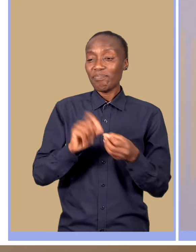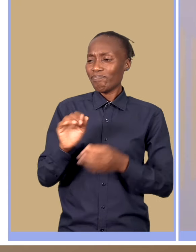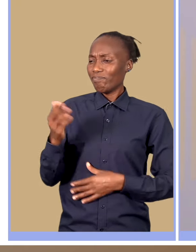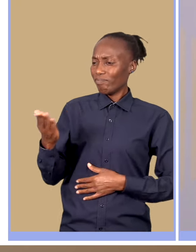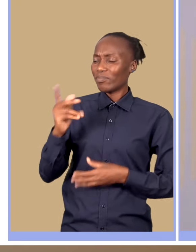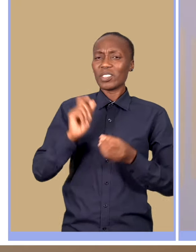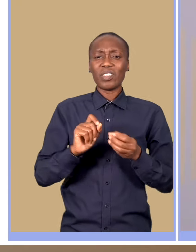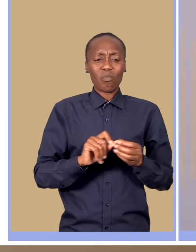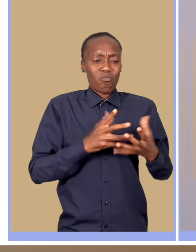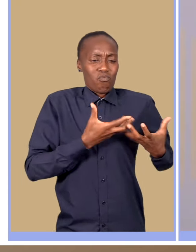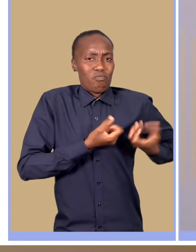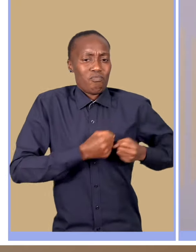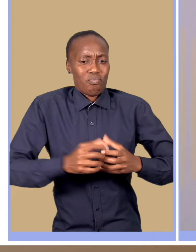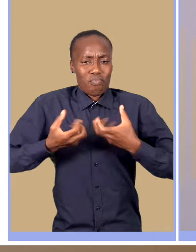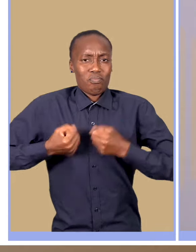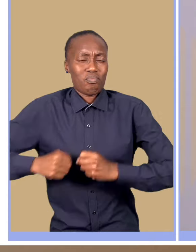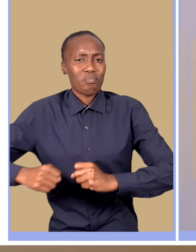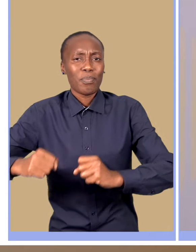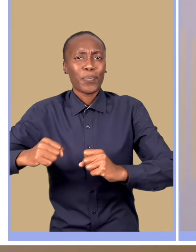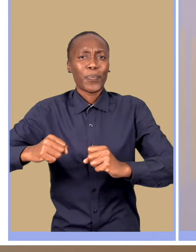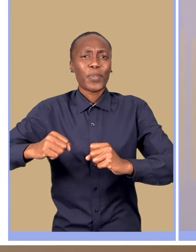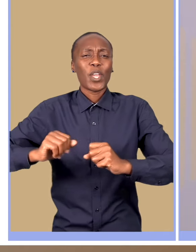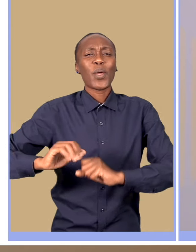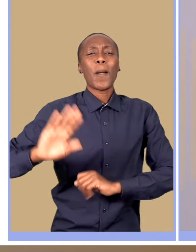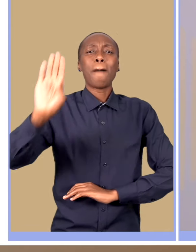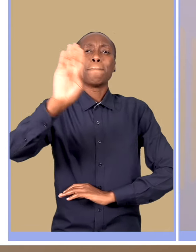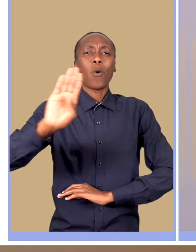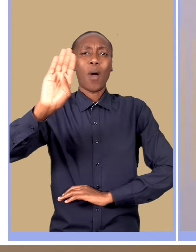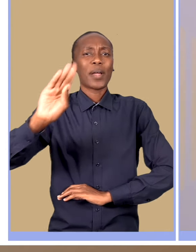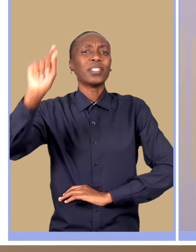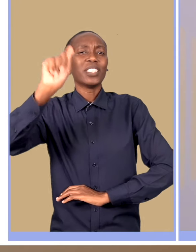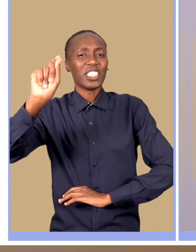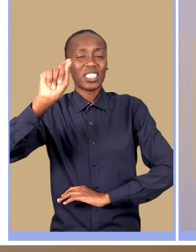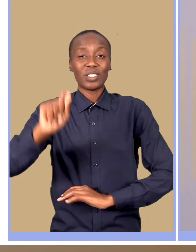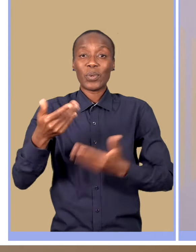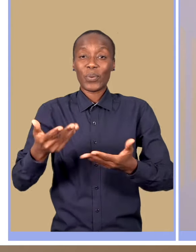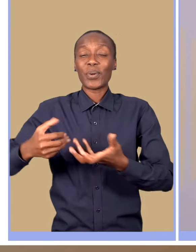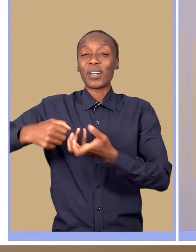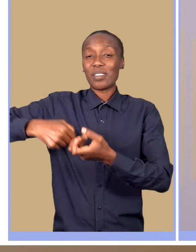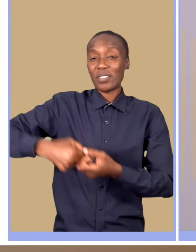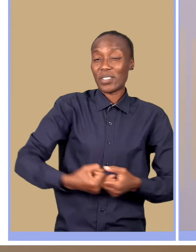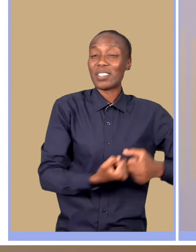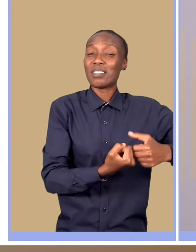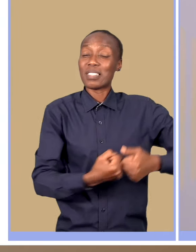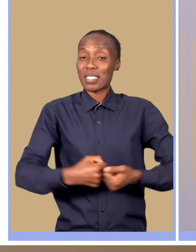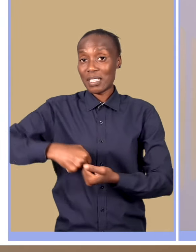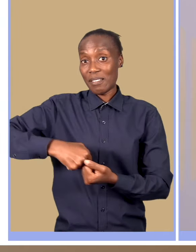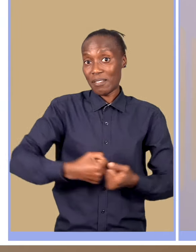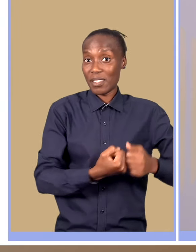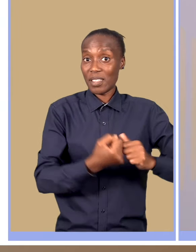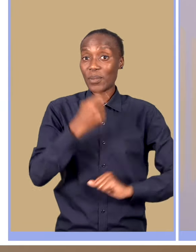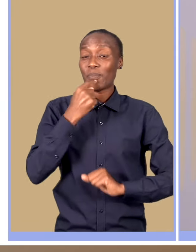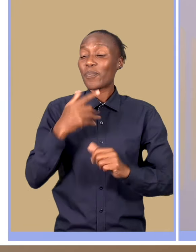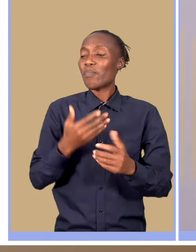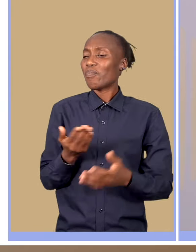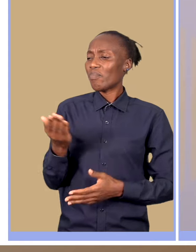no trabalho que tem desenvolvido em Boane, agora foi desafiador, como disse no